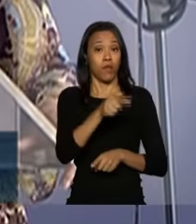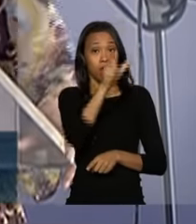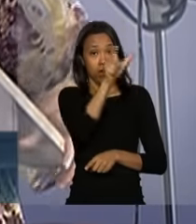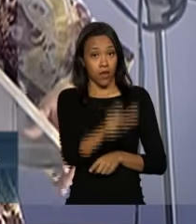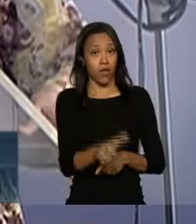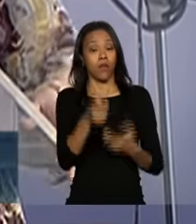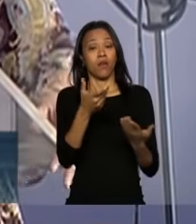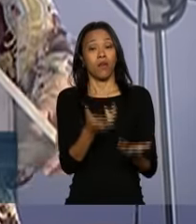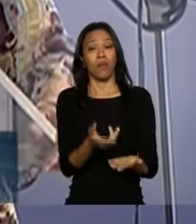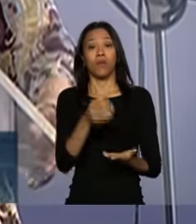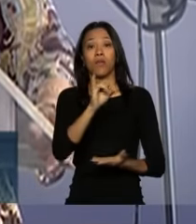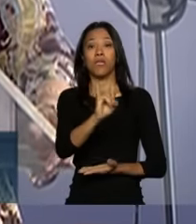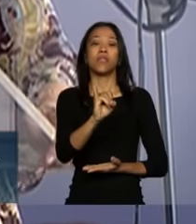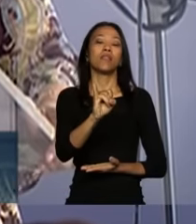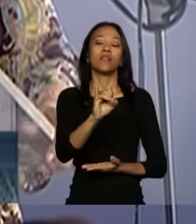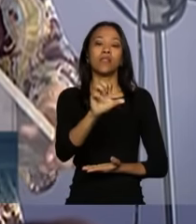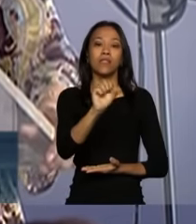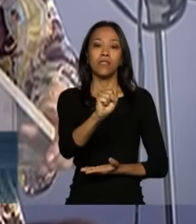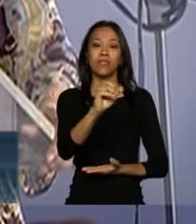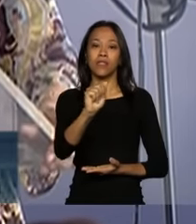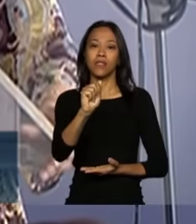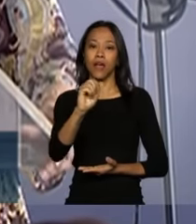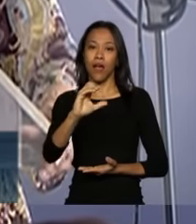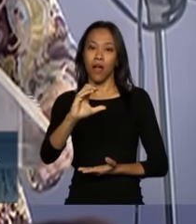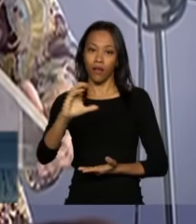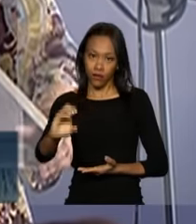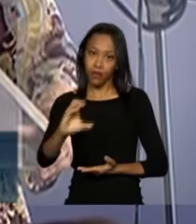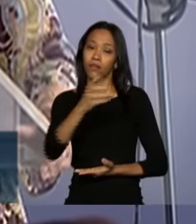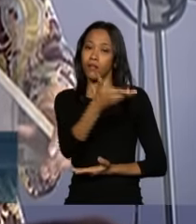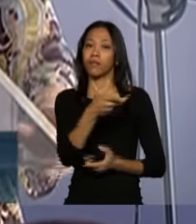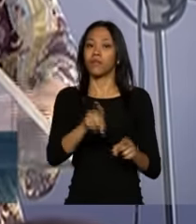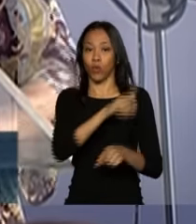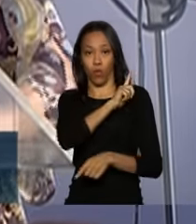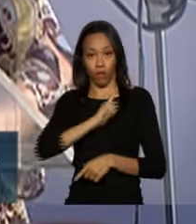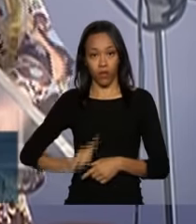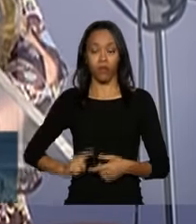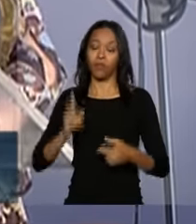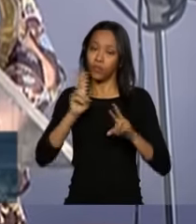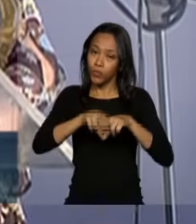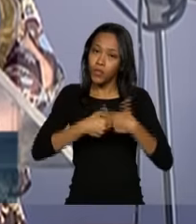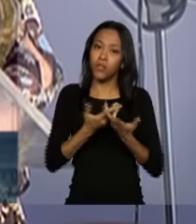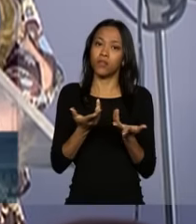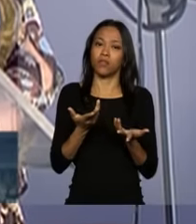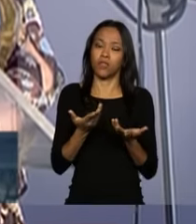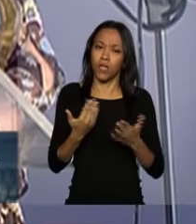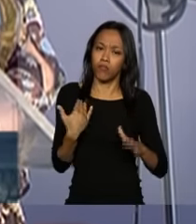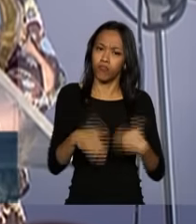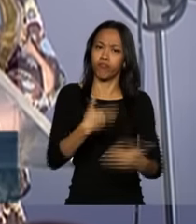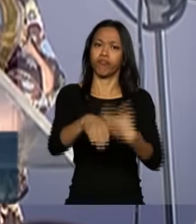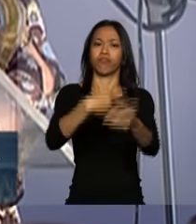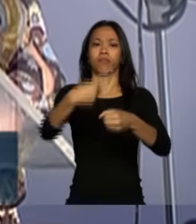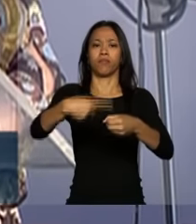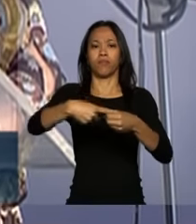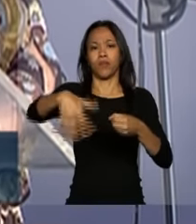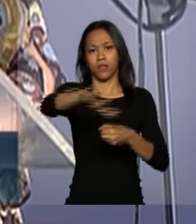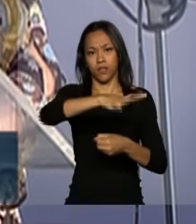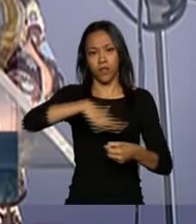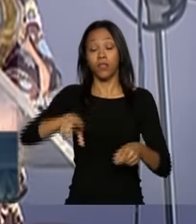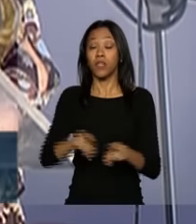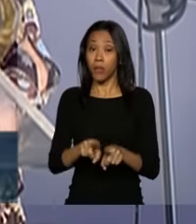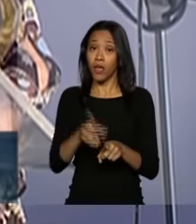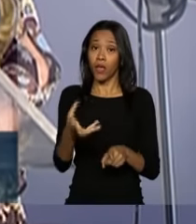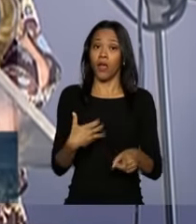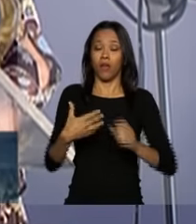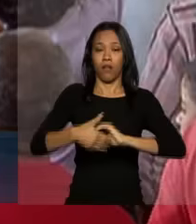e por isso Juazeiro caminha para frente. Quero cumprimentar também os ministros